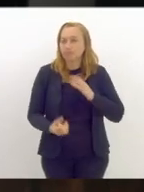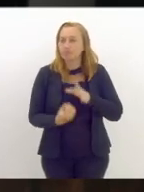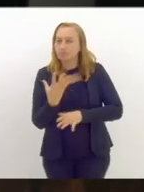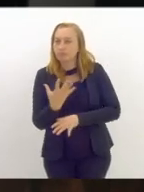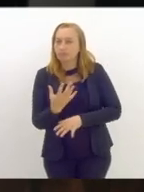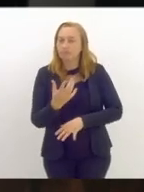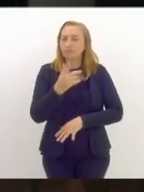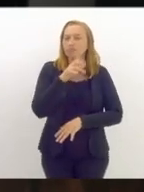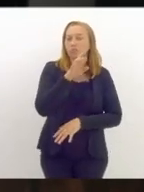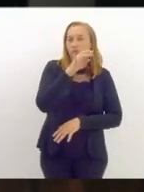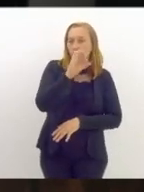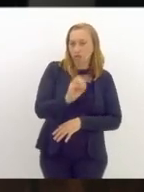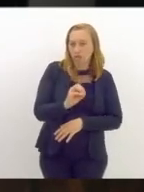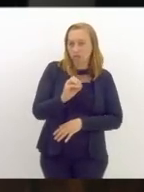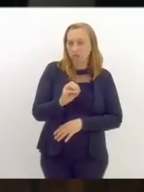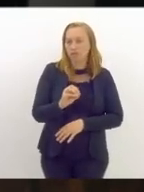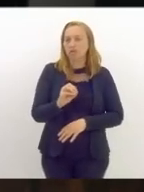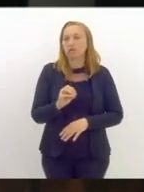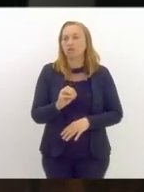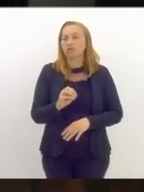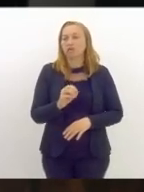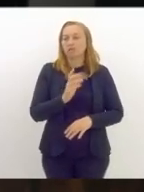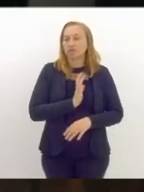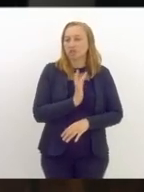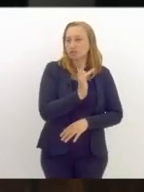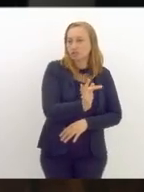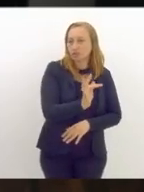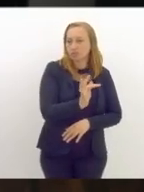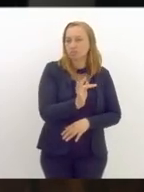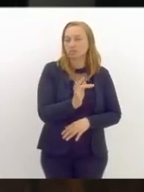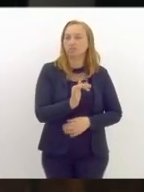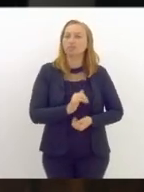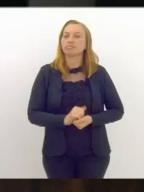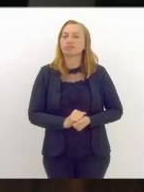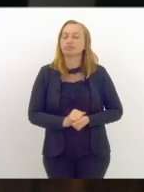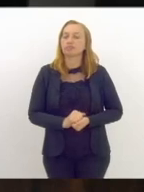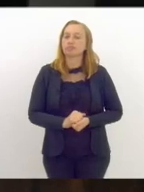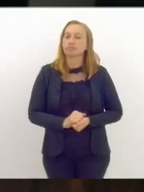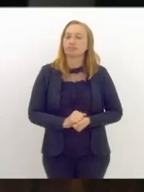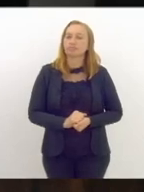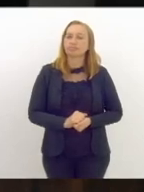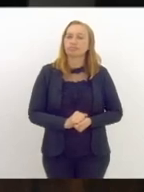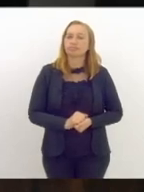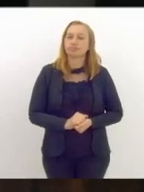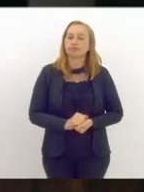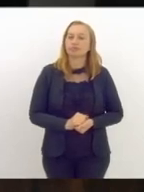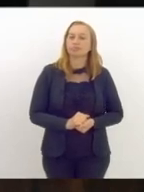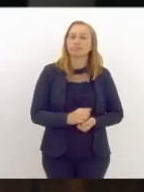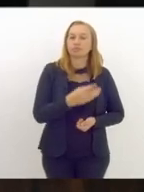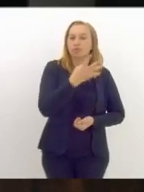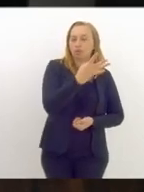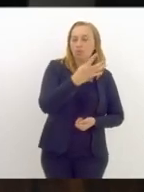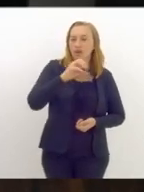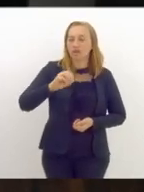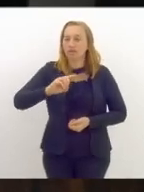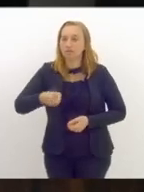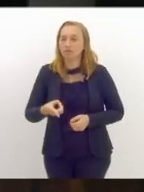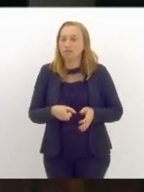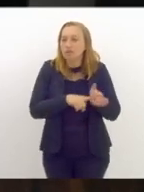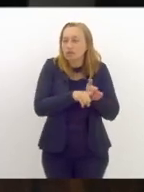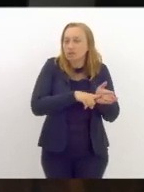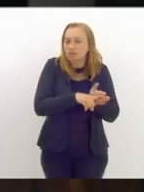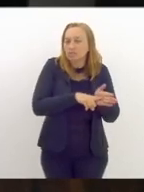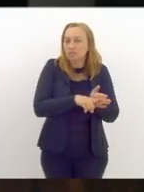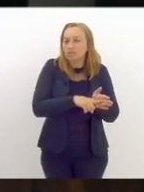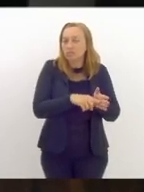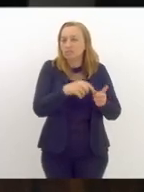Rio Imagem, na Baixada Fluminense, que terá a capacidade de realizar cerca de 40 mil exames por mês, atendendo toda a região da Baixada